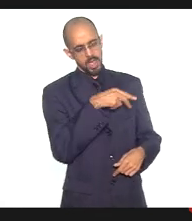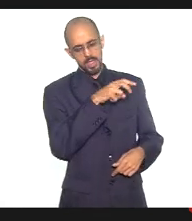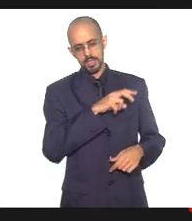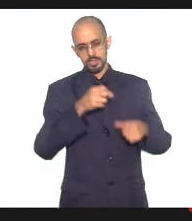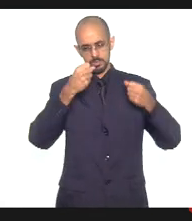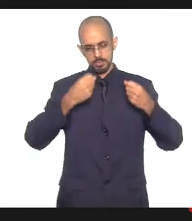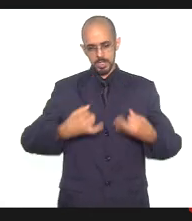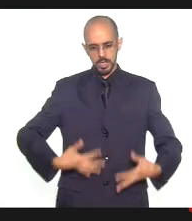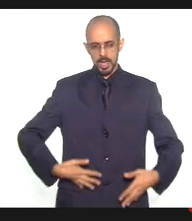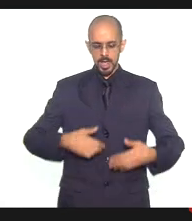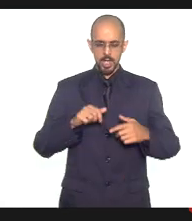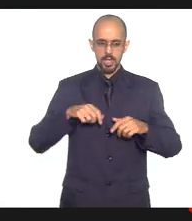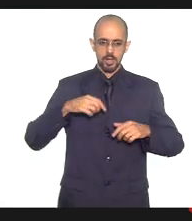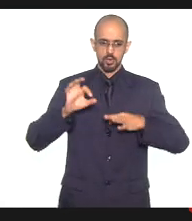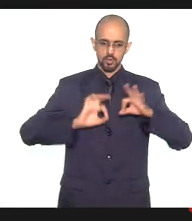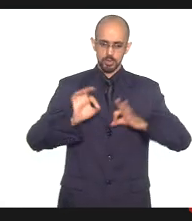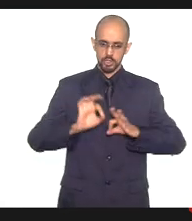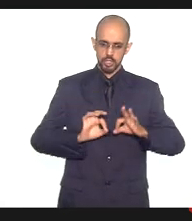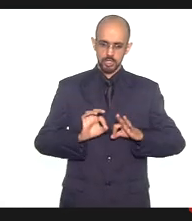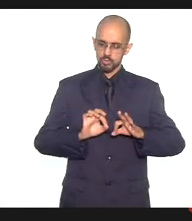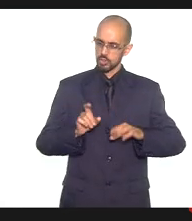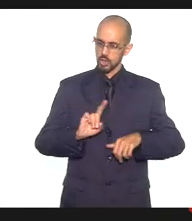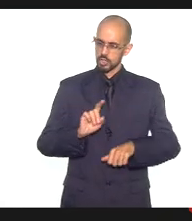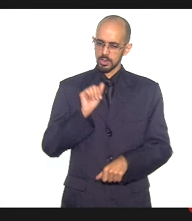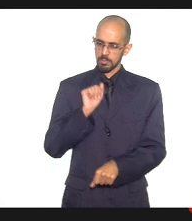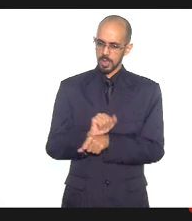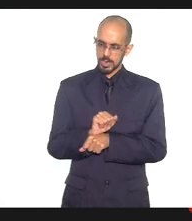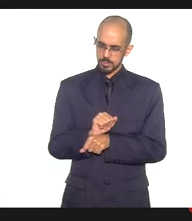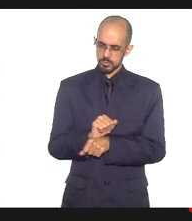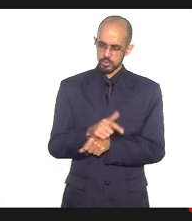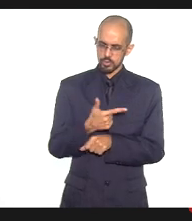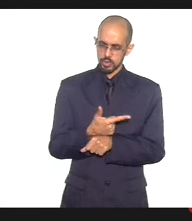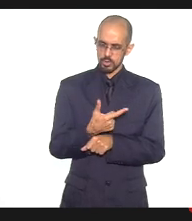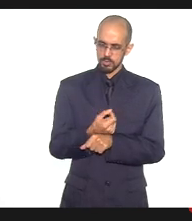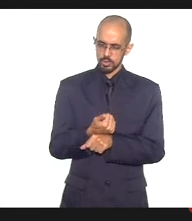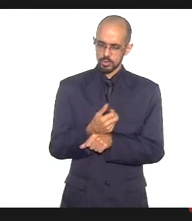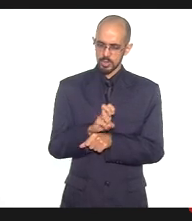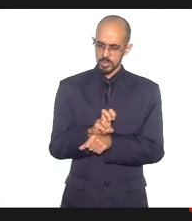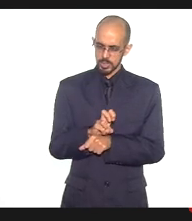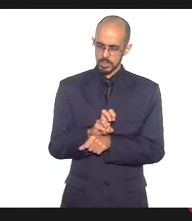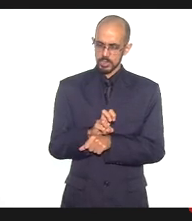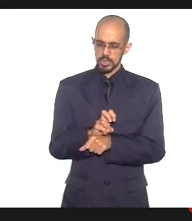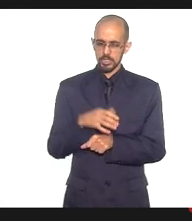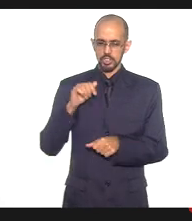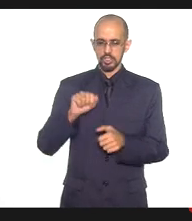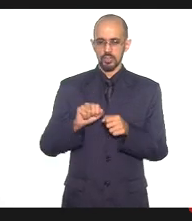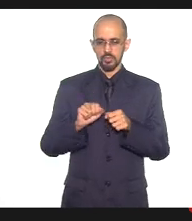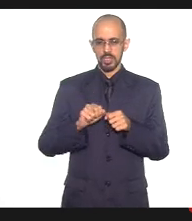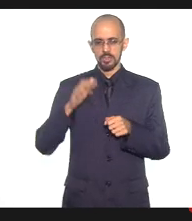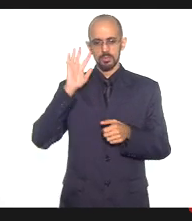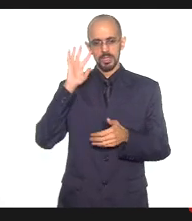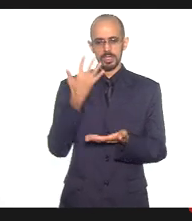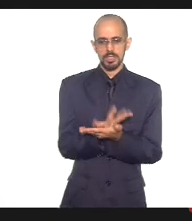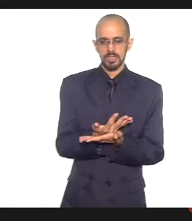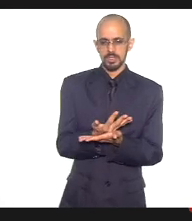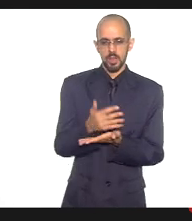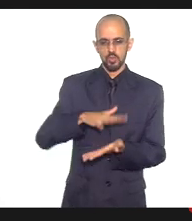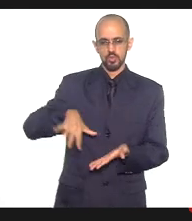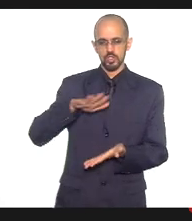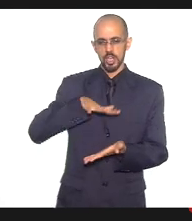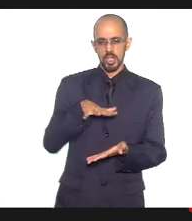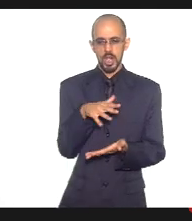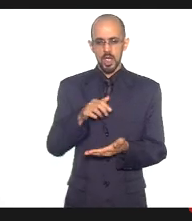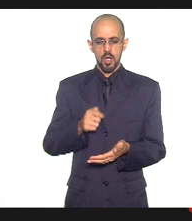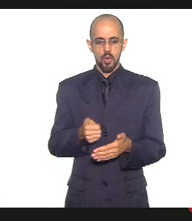nossos projetos. E a gente não parou por aí. Em 2015, a gente tomou uma decisão global, a gente fez um investimento na aquisição de uma